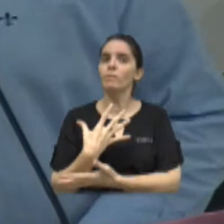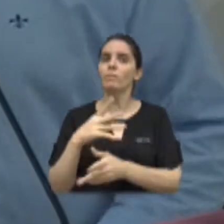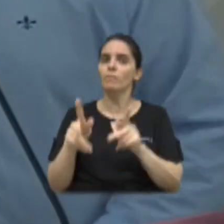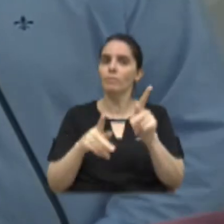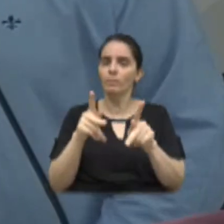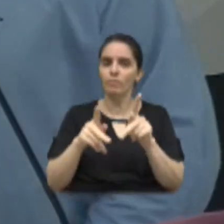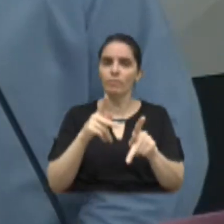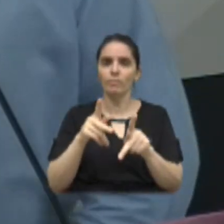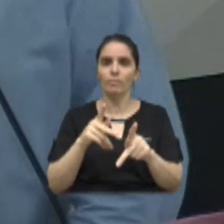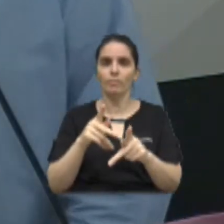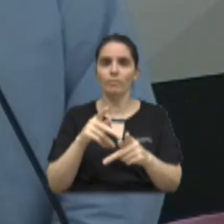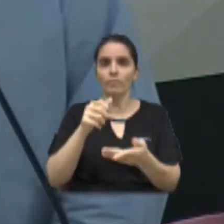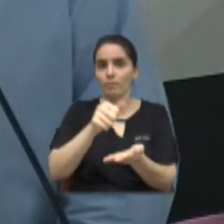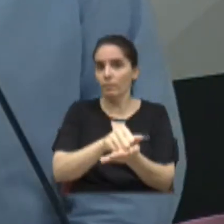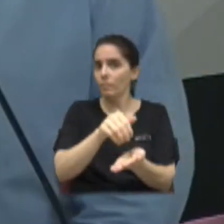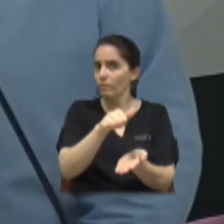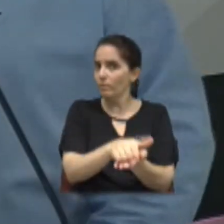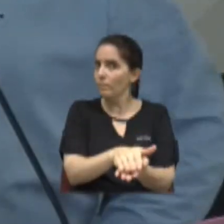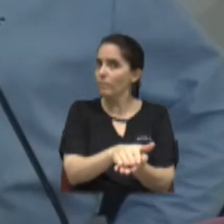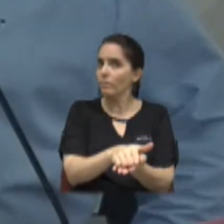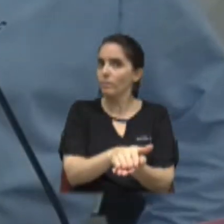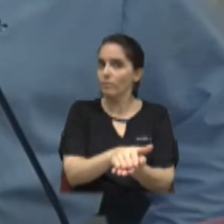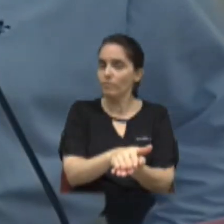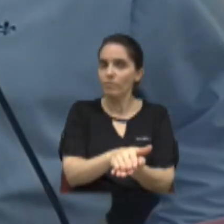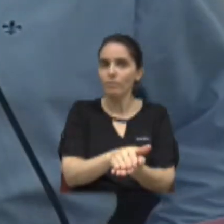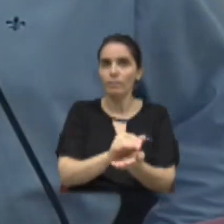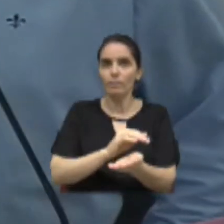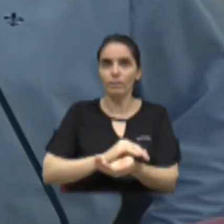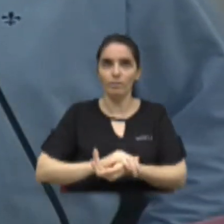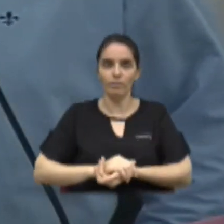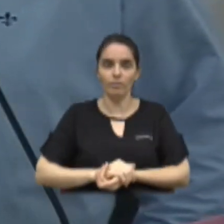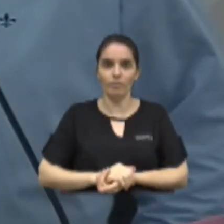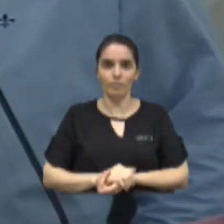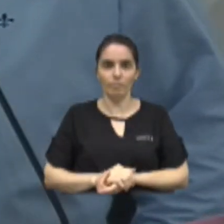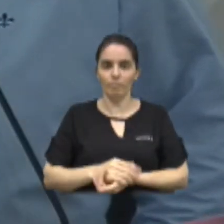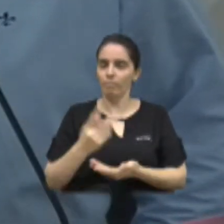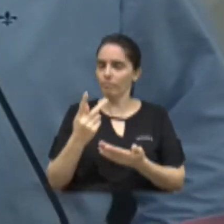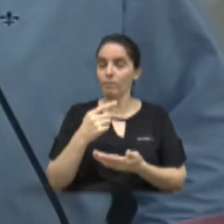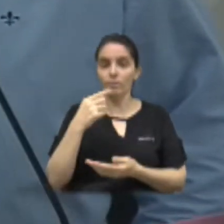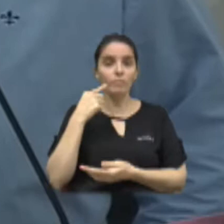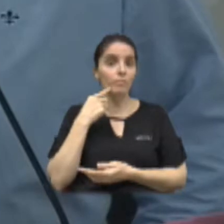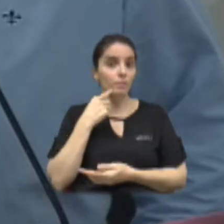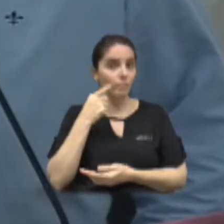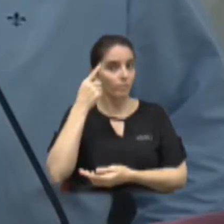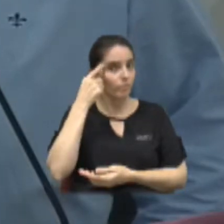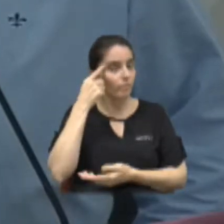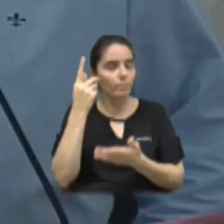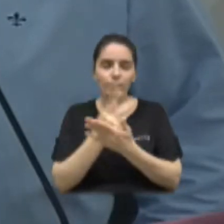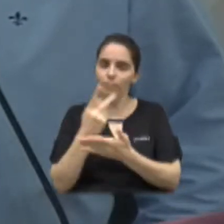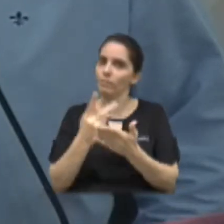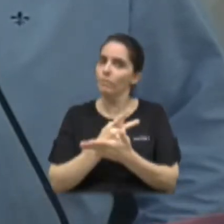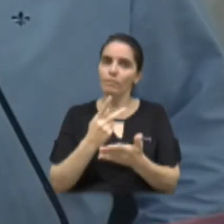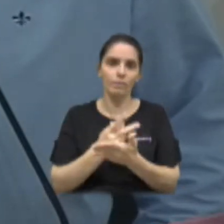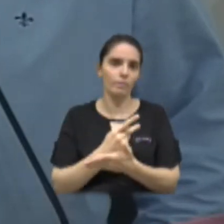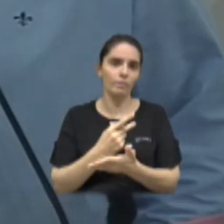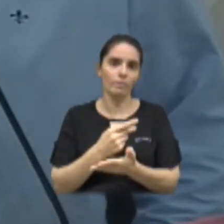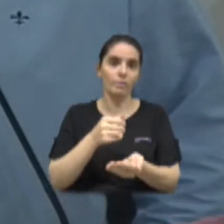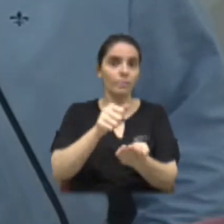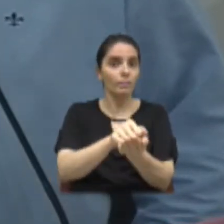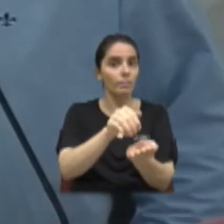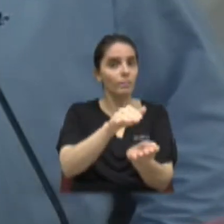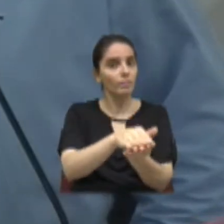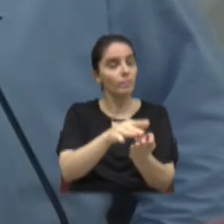multa. Eu sou contrário, a primeiro instante, cobrar multa. Eu sou favorável das multas e fazer